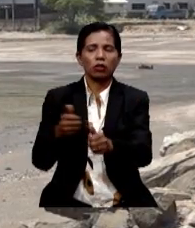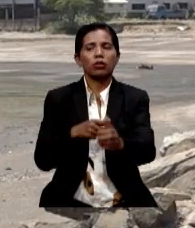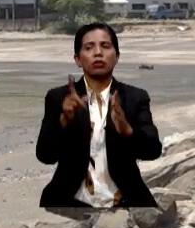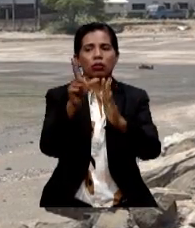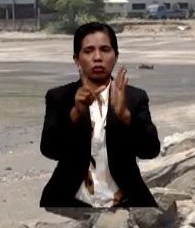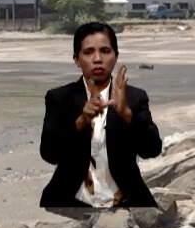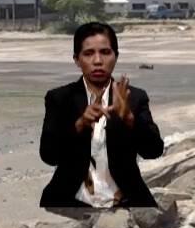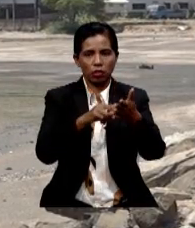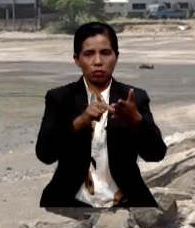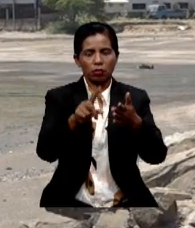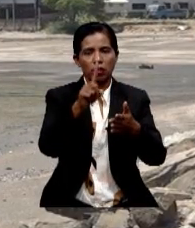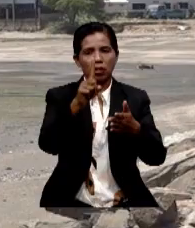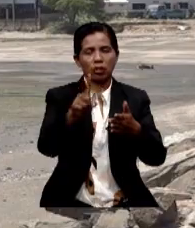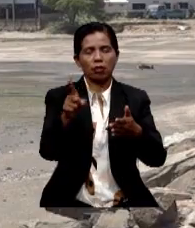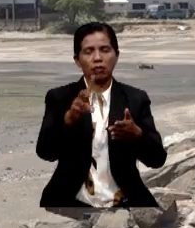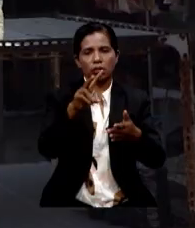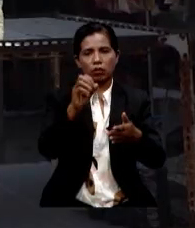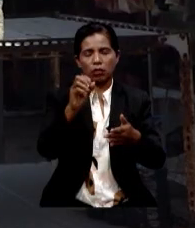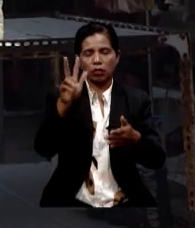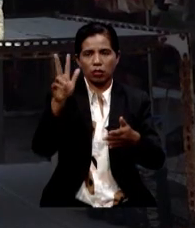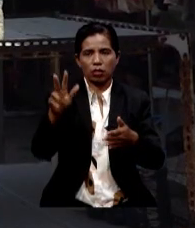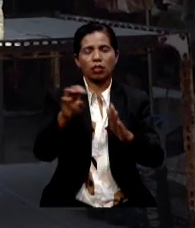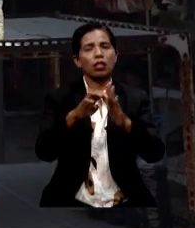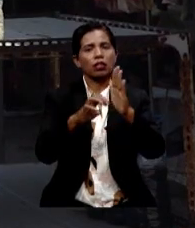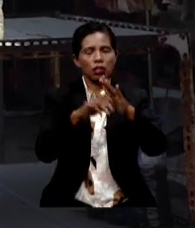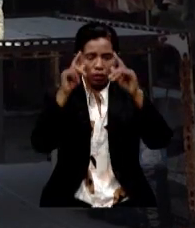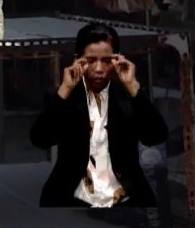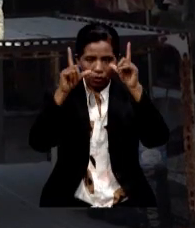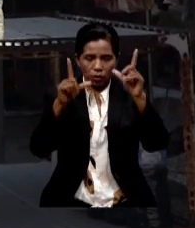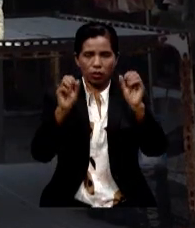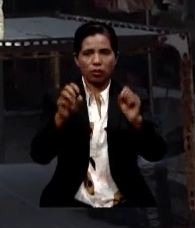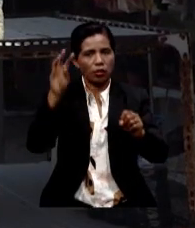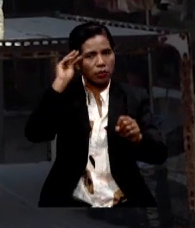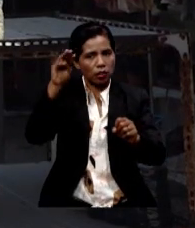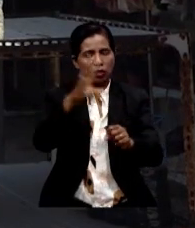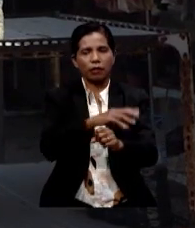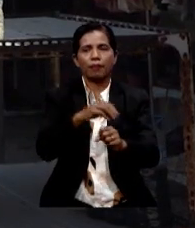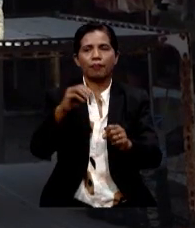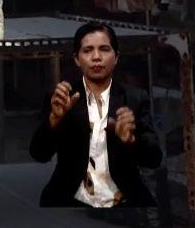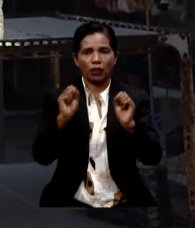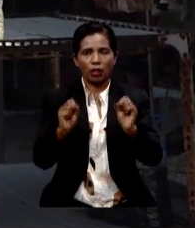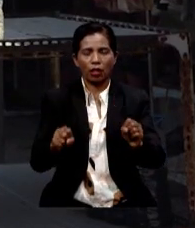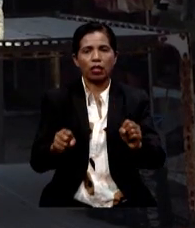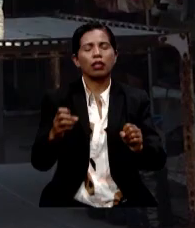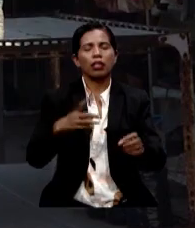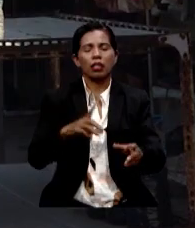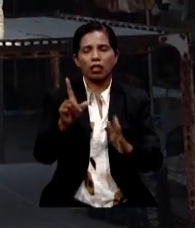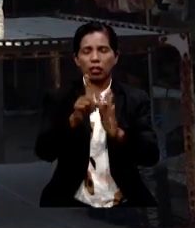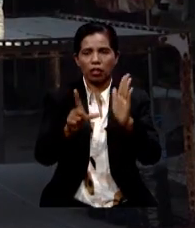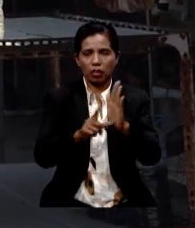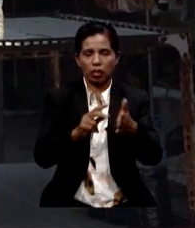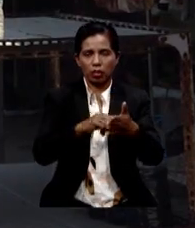lei número ida para rehundu atolo estado timor leste maka administra provisoriamente no mos ia decreto lei